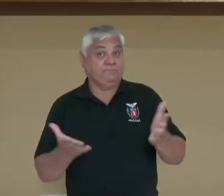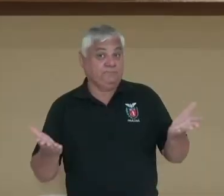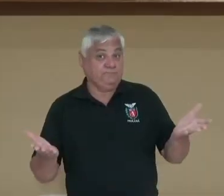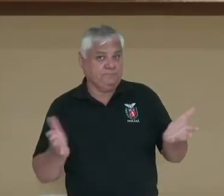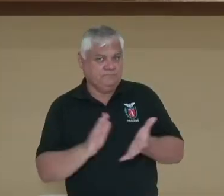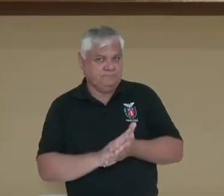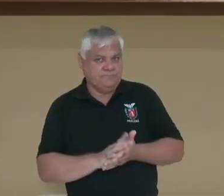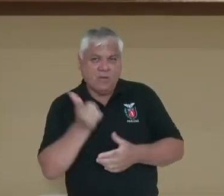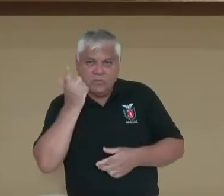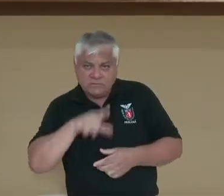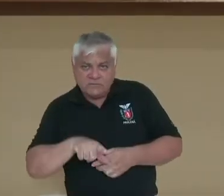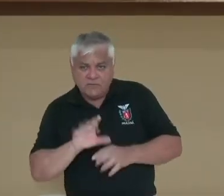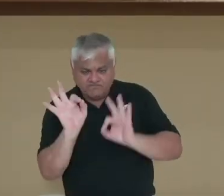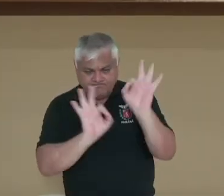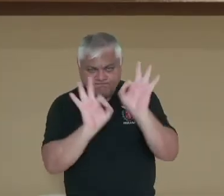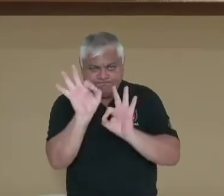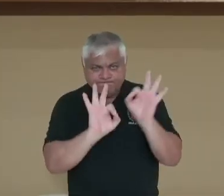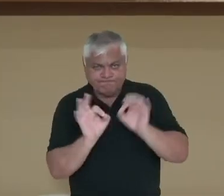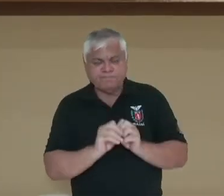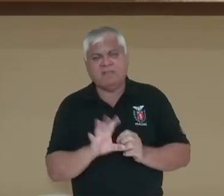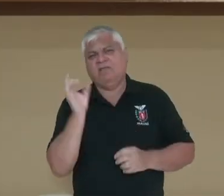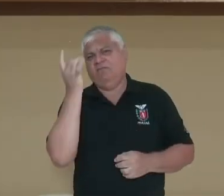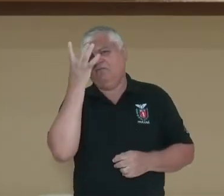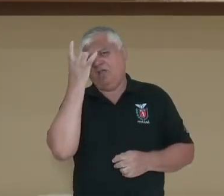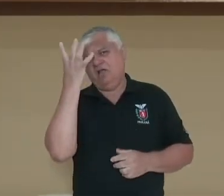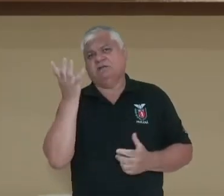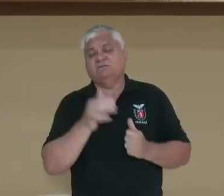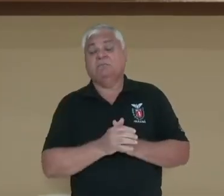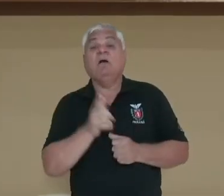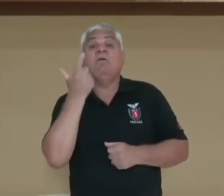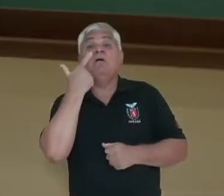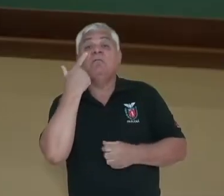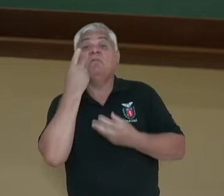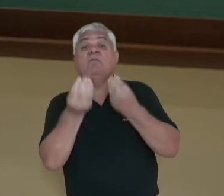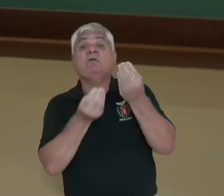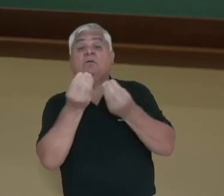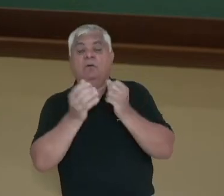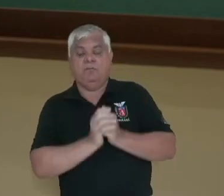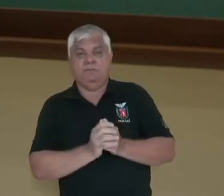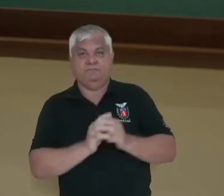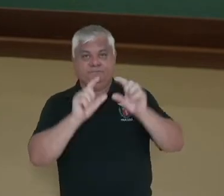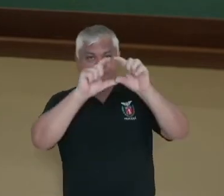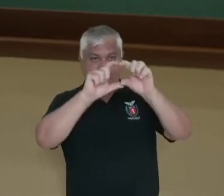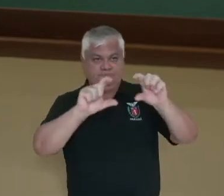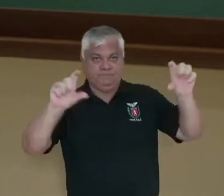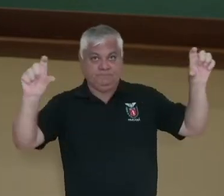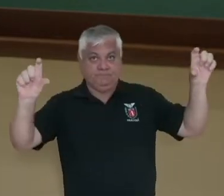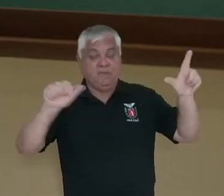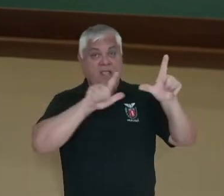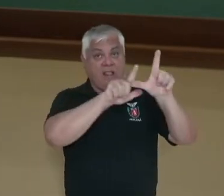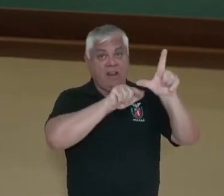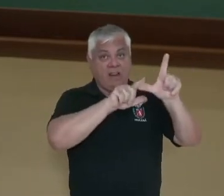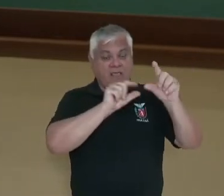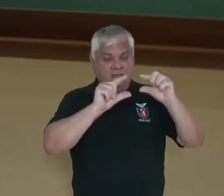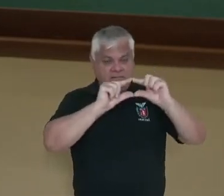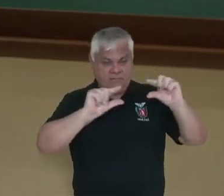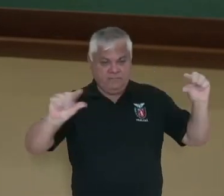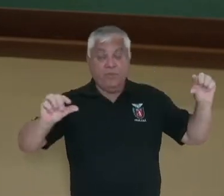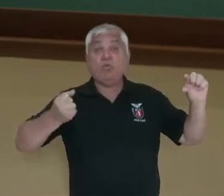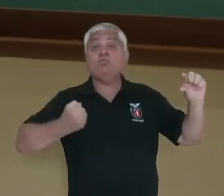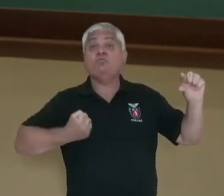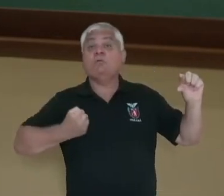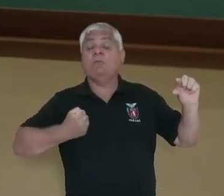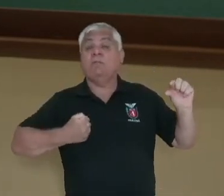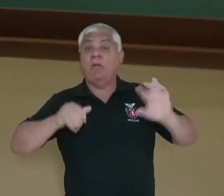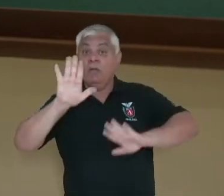aí, pessoal, resolveram? Tava fácil, né? Mas vamos acompanhar a correção. No que a gente tem que ter cuidado, pessoal, para não errar esse tipo de